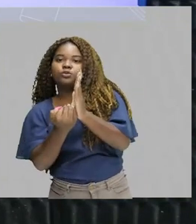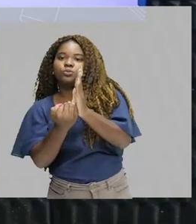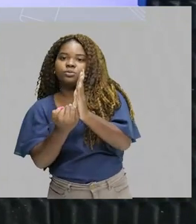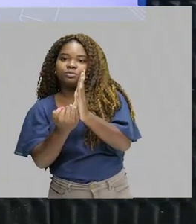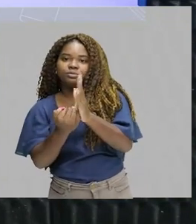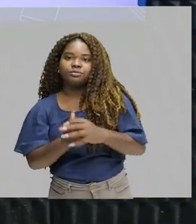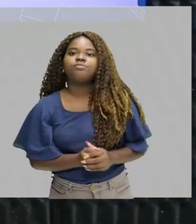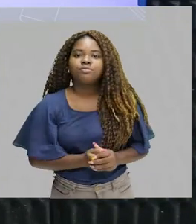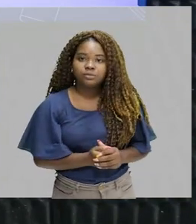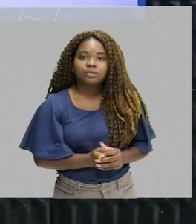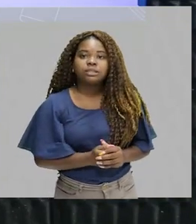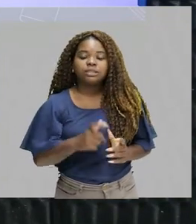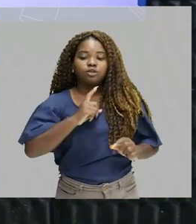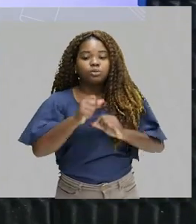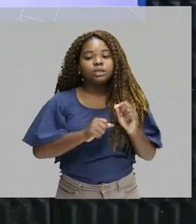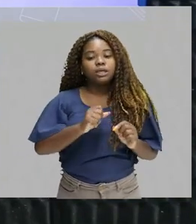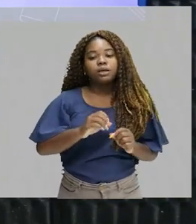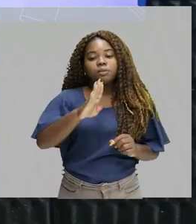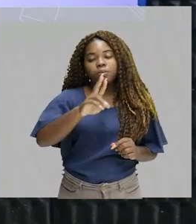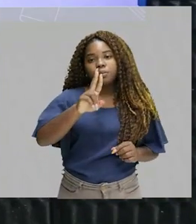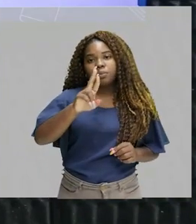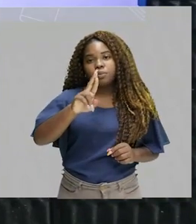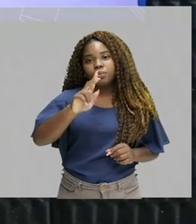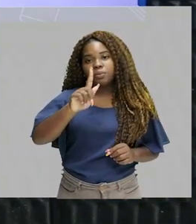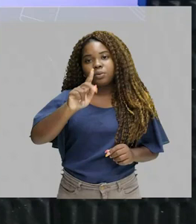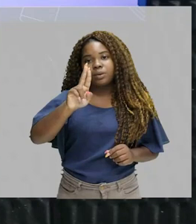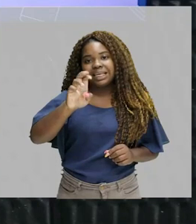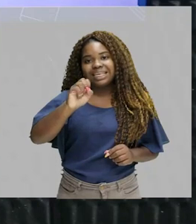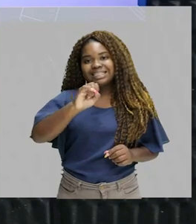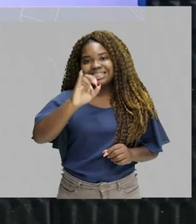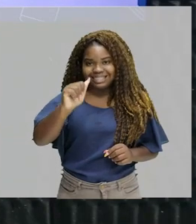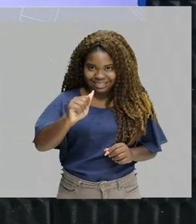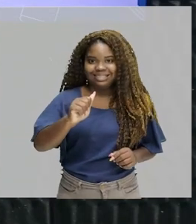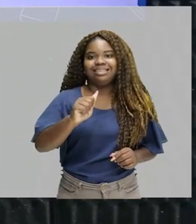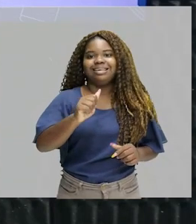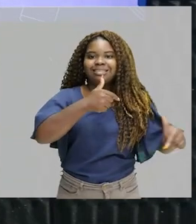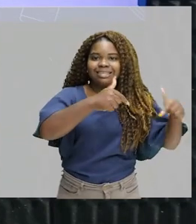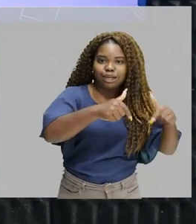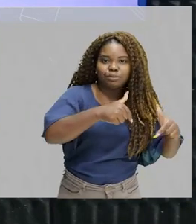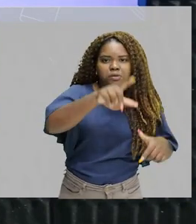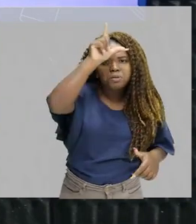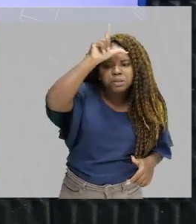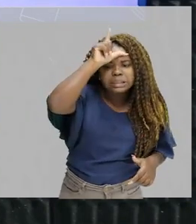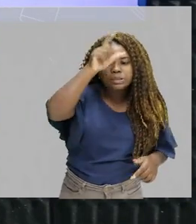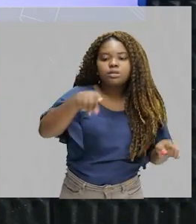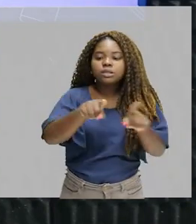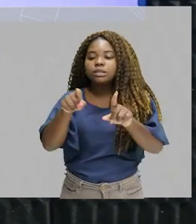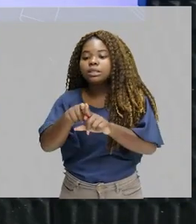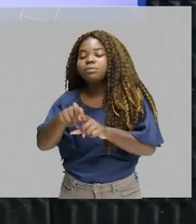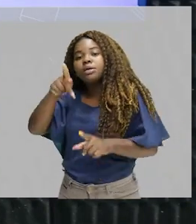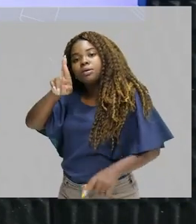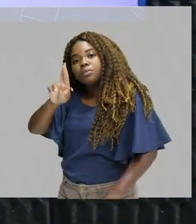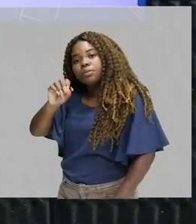burguesia proprietária dos meios de produção e o proletariado a força de trabalho da